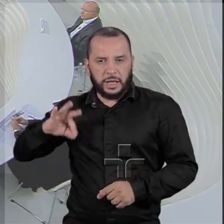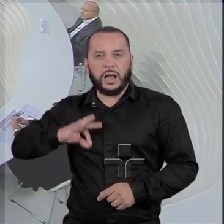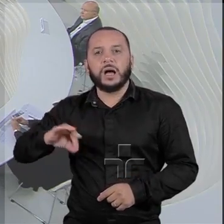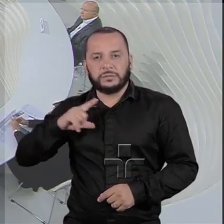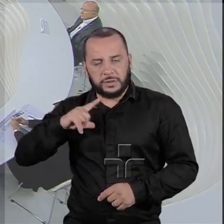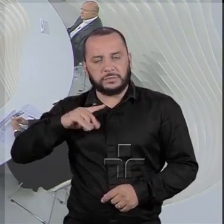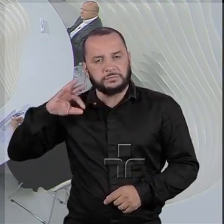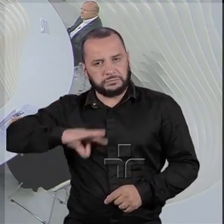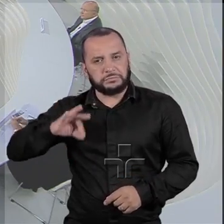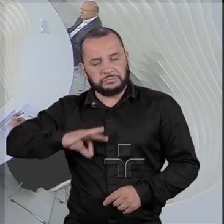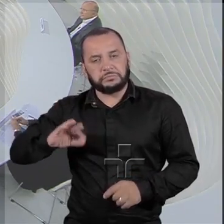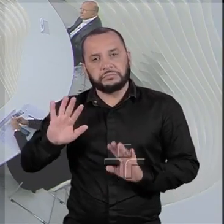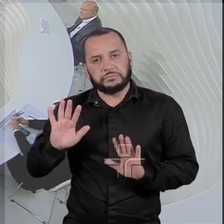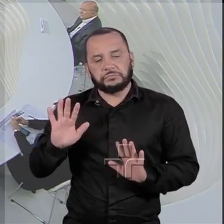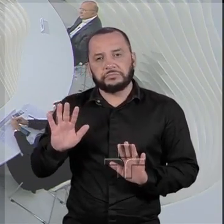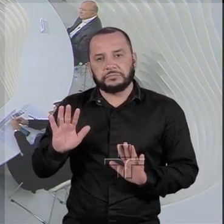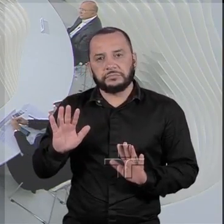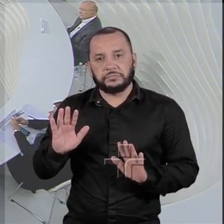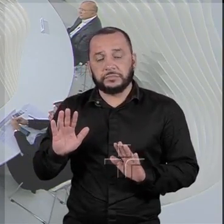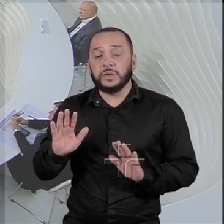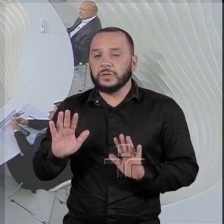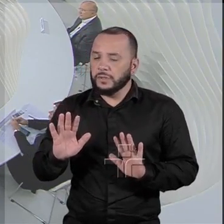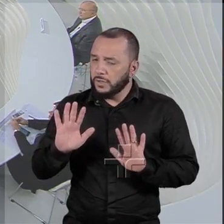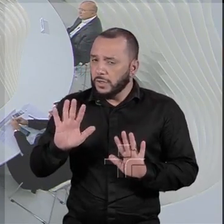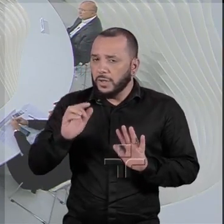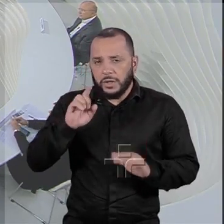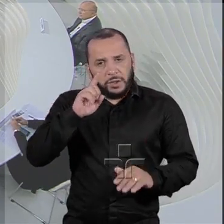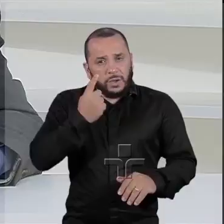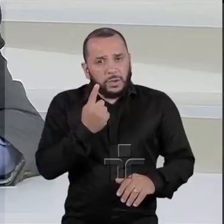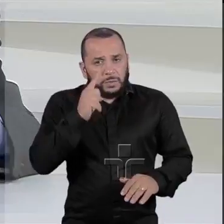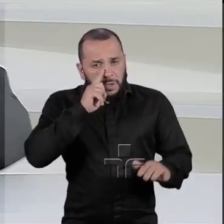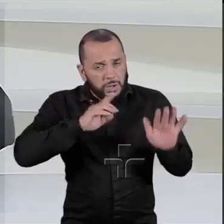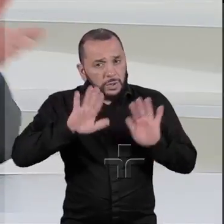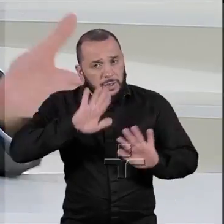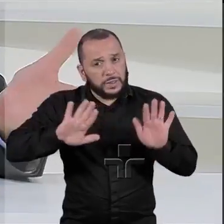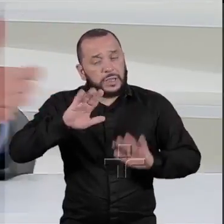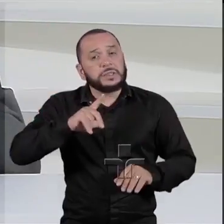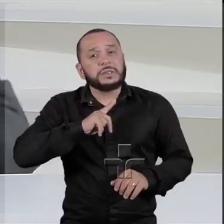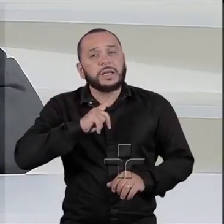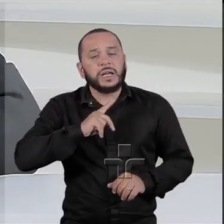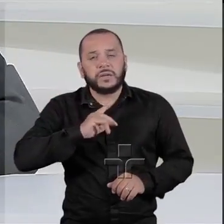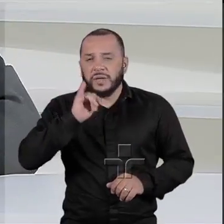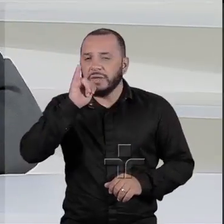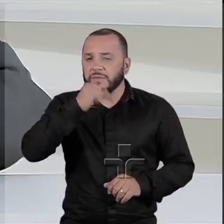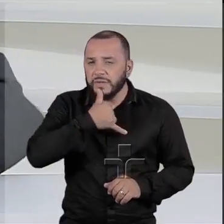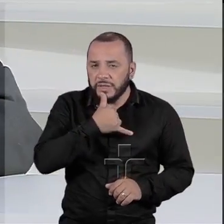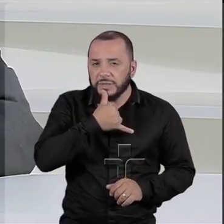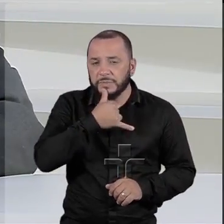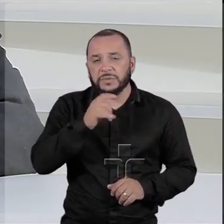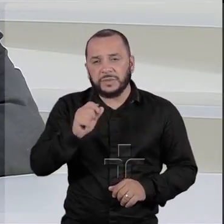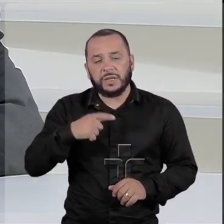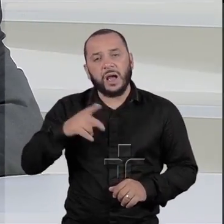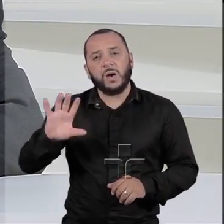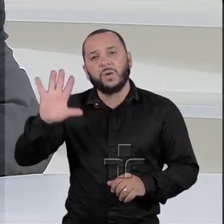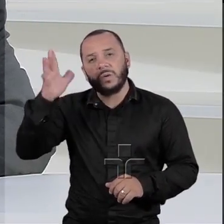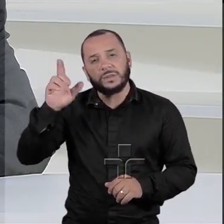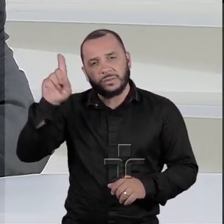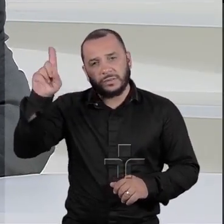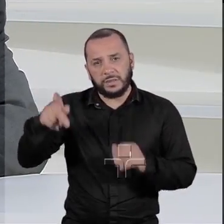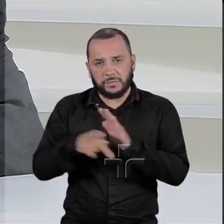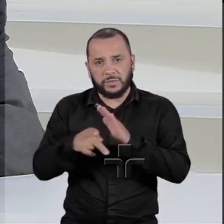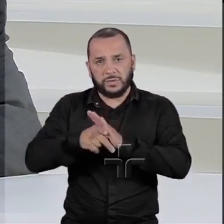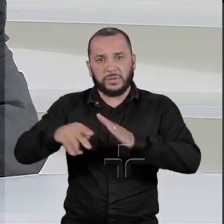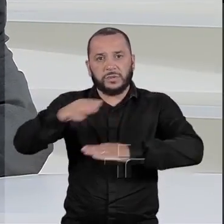proporcional. Uma curiosidade, nós tivemos, infelizmente, essa catástrofe de Sobradinho.